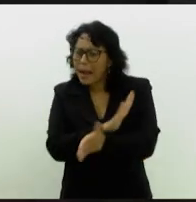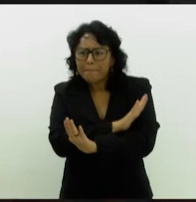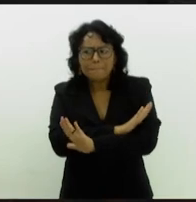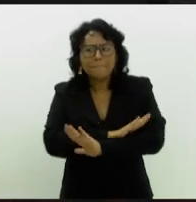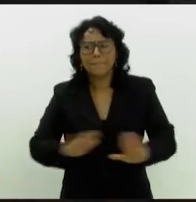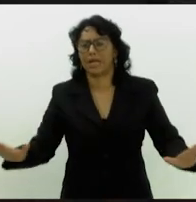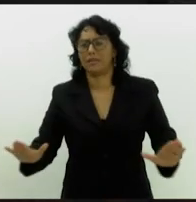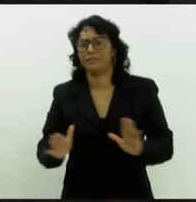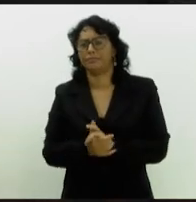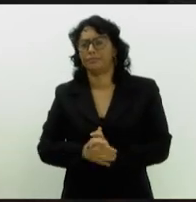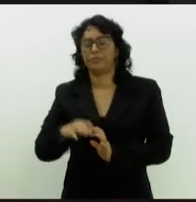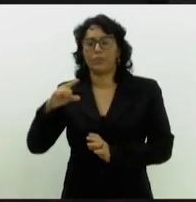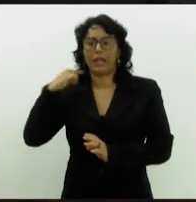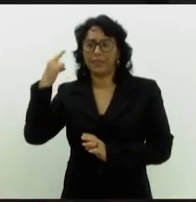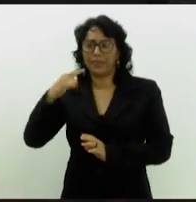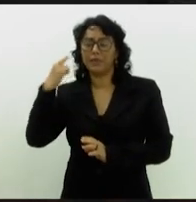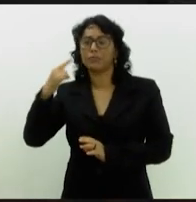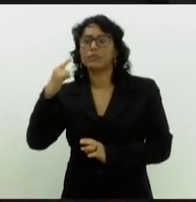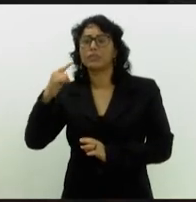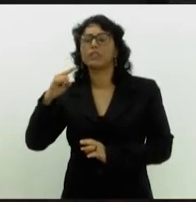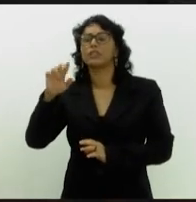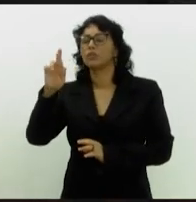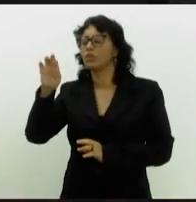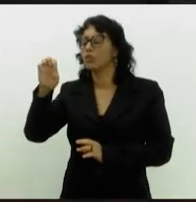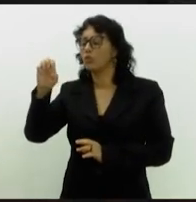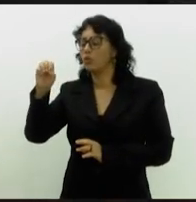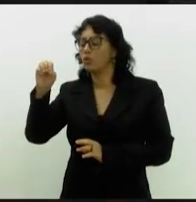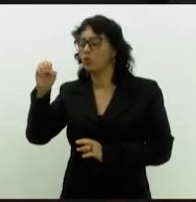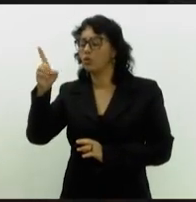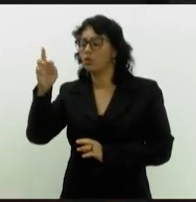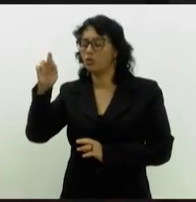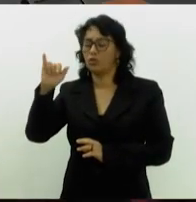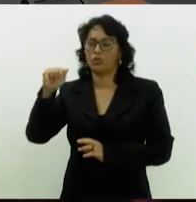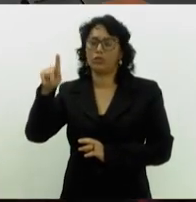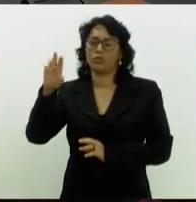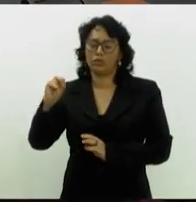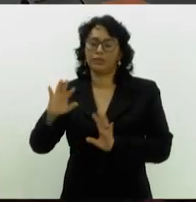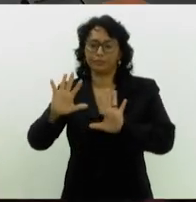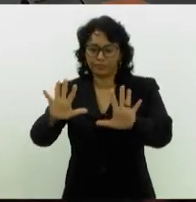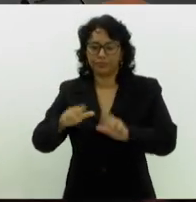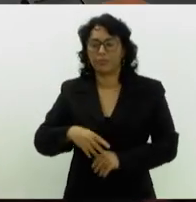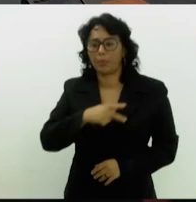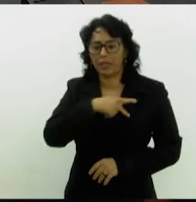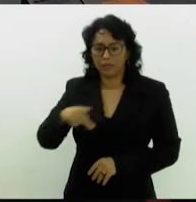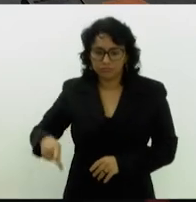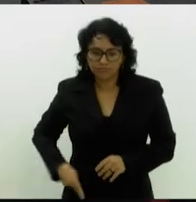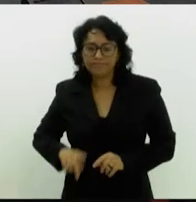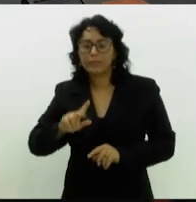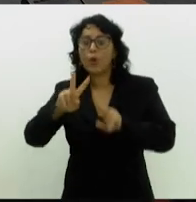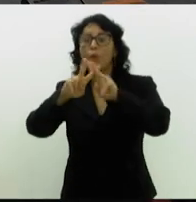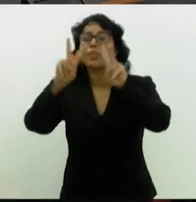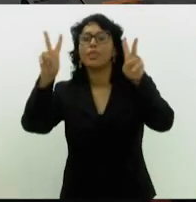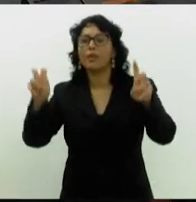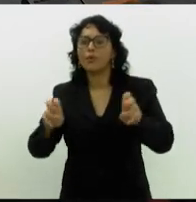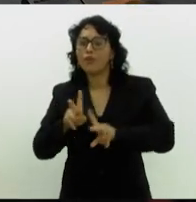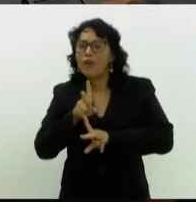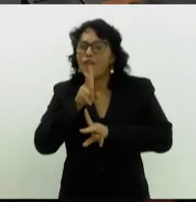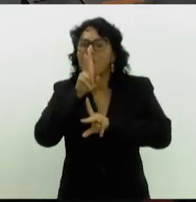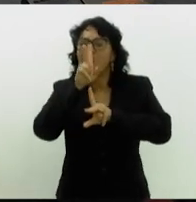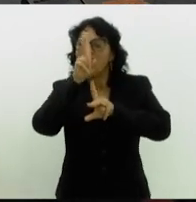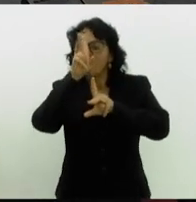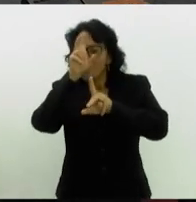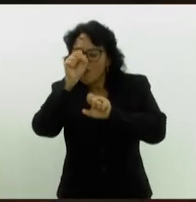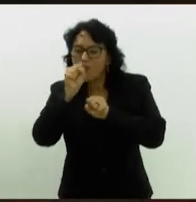Amorin logo em seguida Deputado Flávio Serafim senhora Presidente já que o tema é a força e o poder da mulher já falei inúmeras